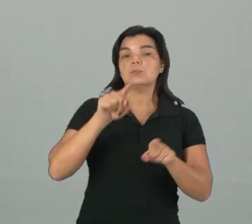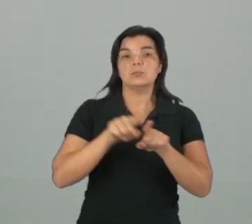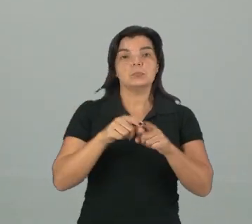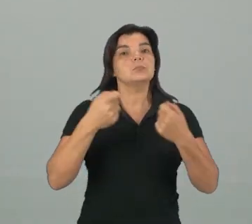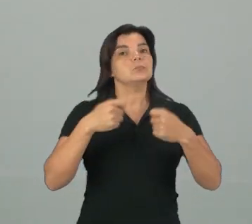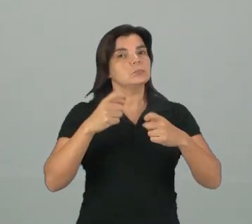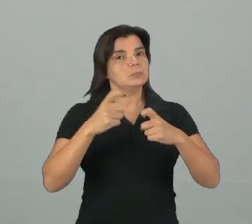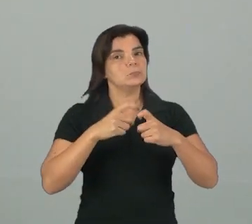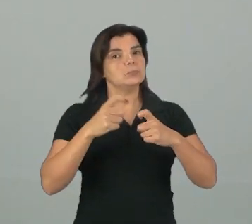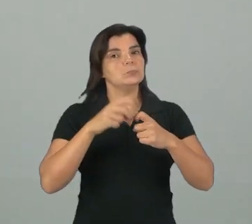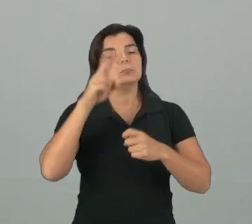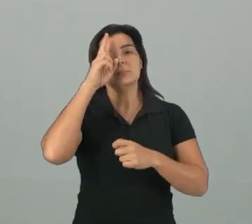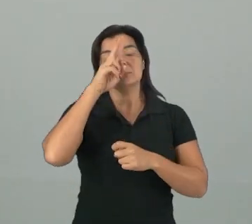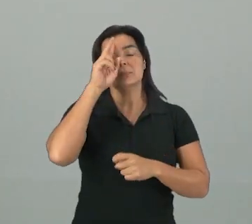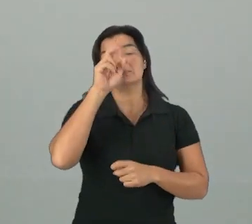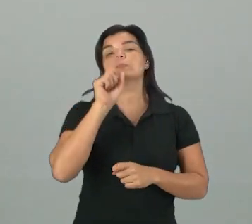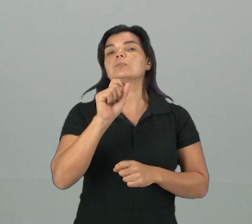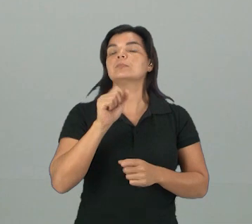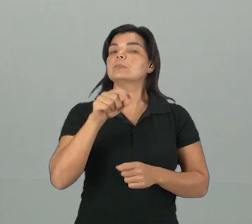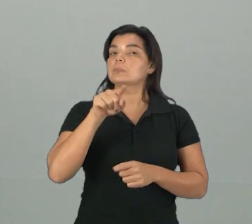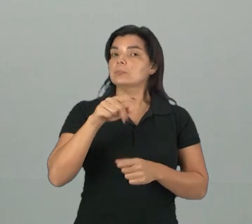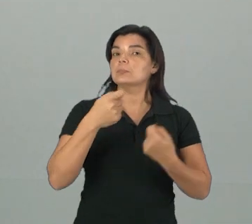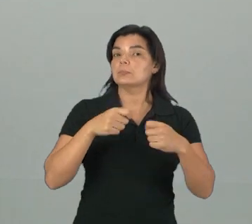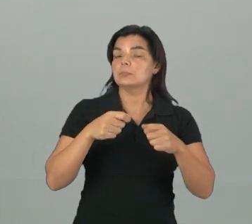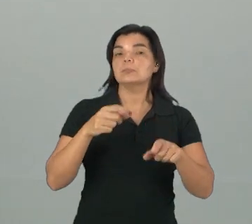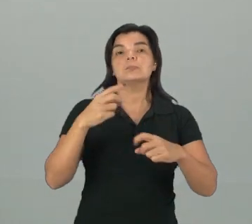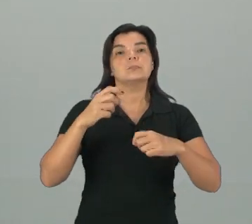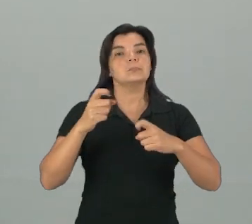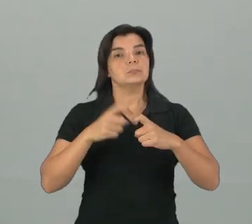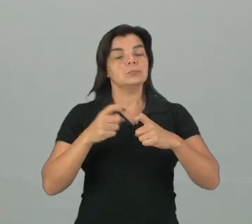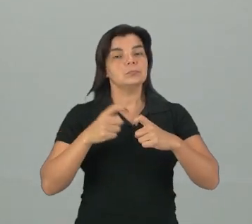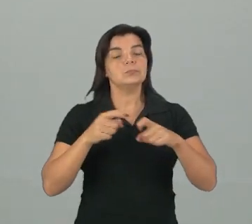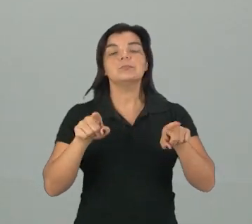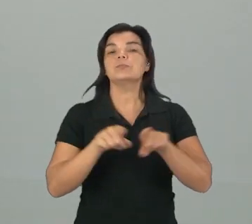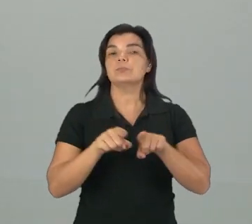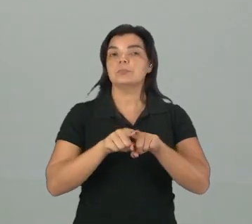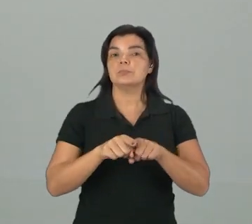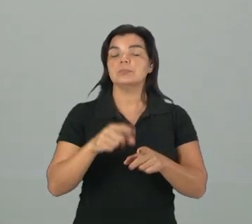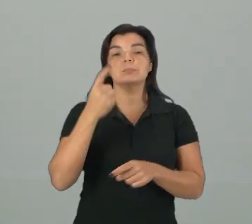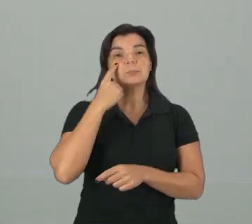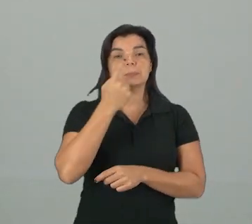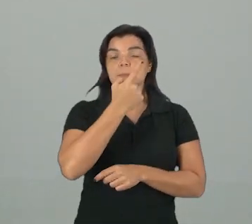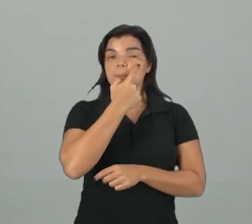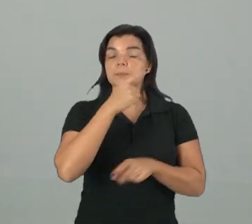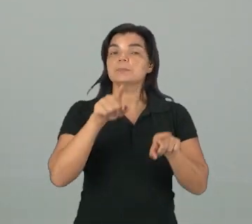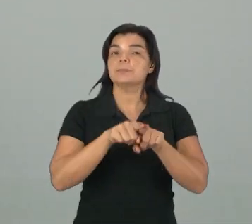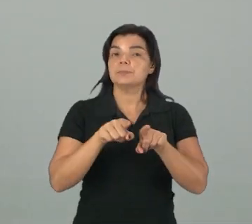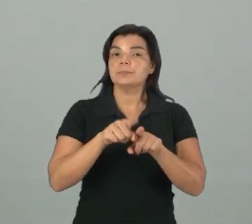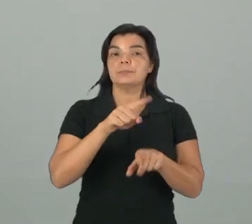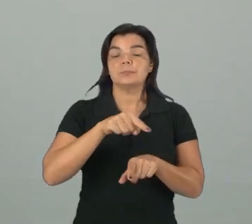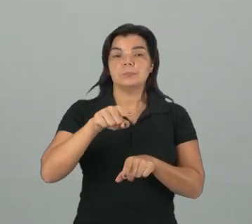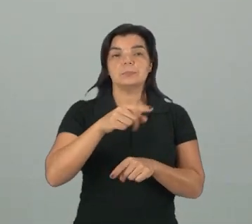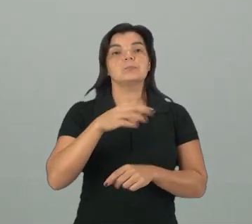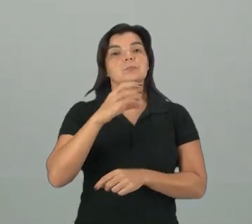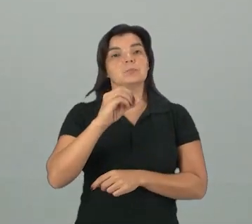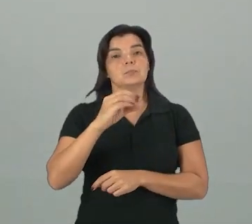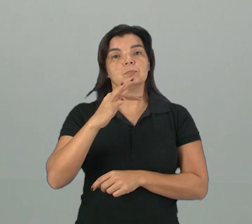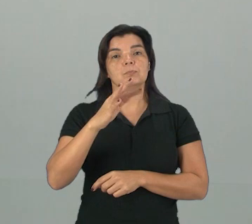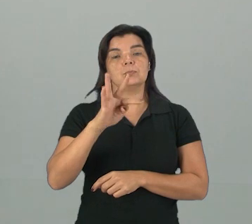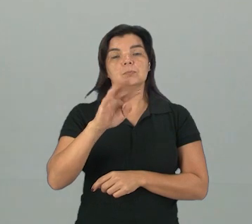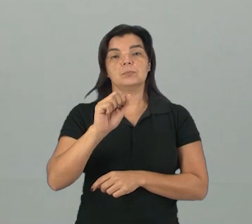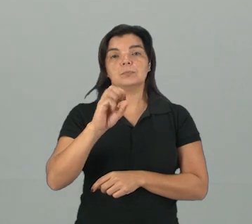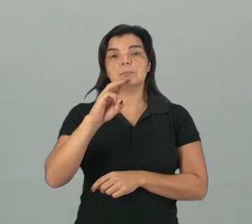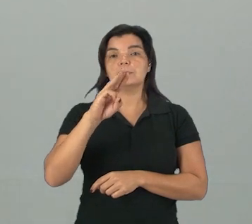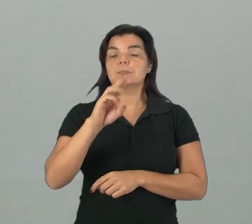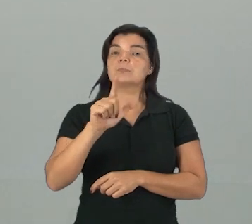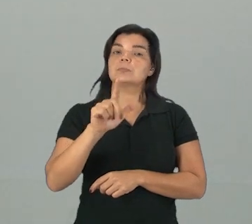prescrição médica. Lembrando que, se você precisa de uma consulta, o médico, para sua visão indicado, que você busque ir até